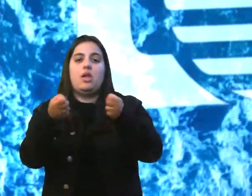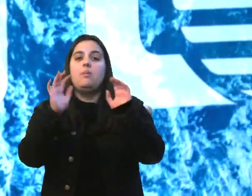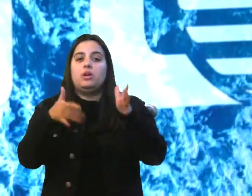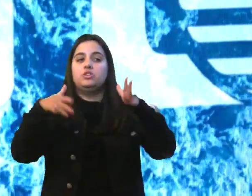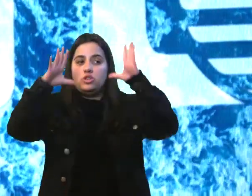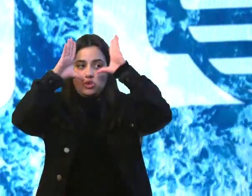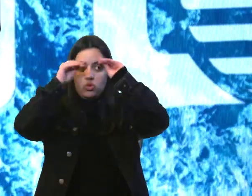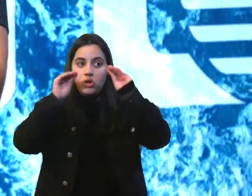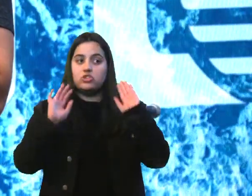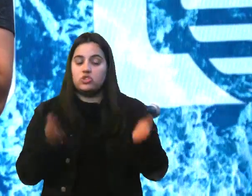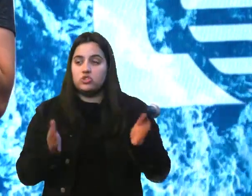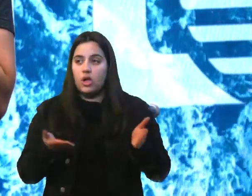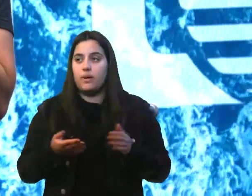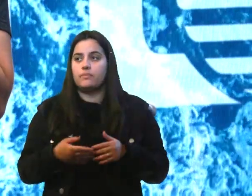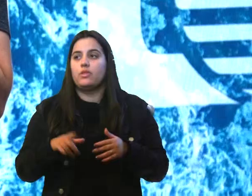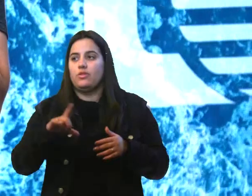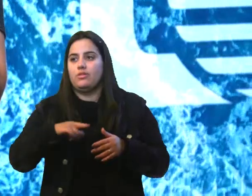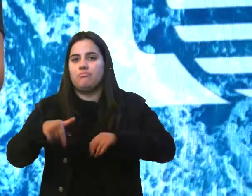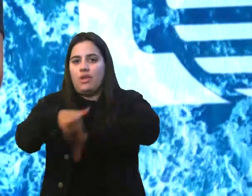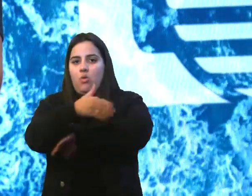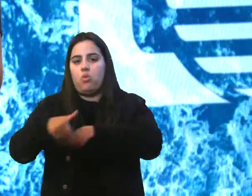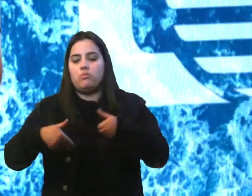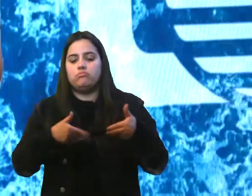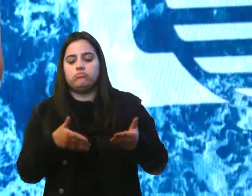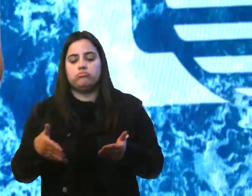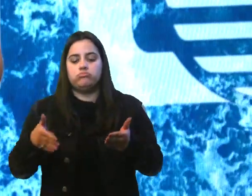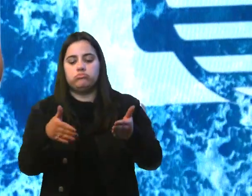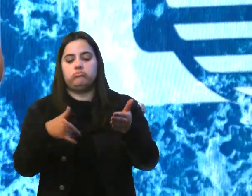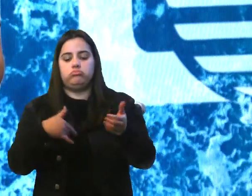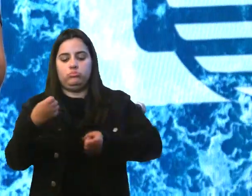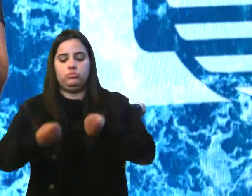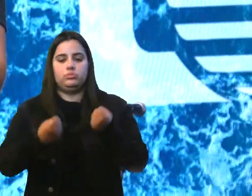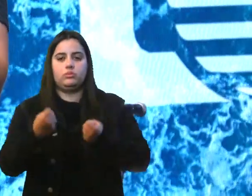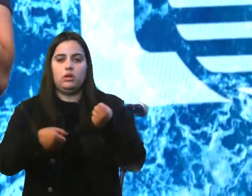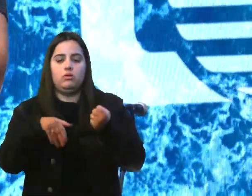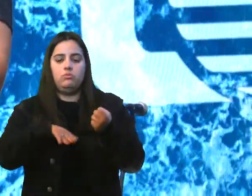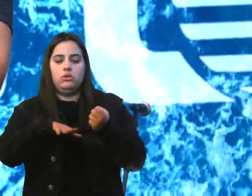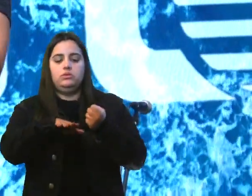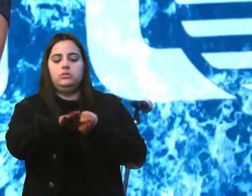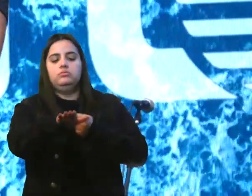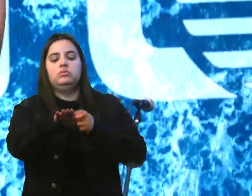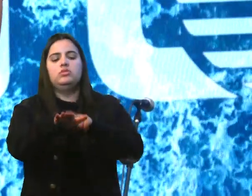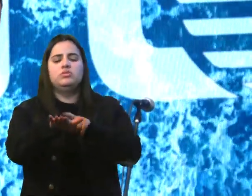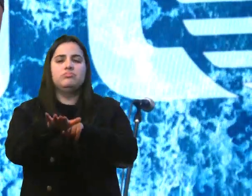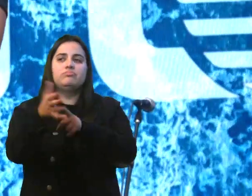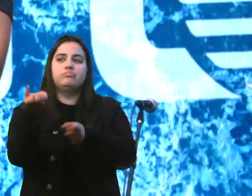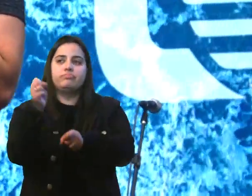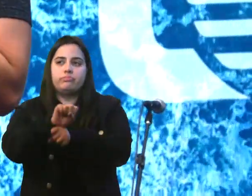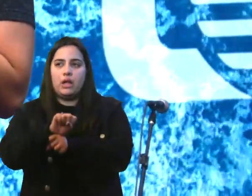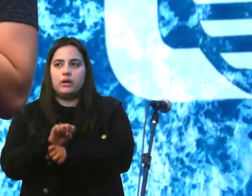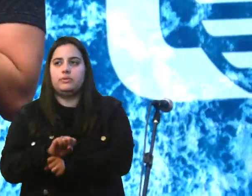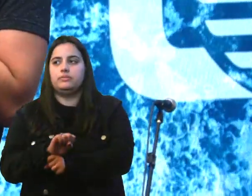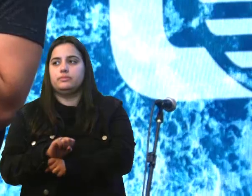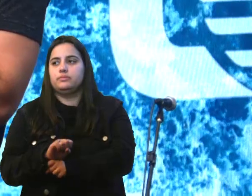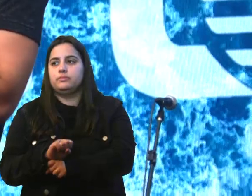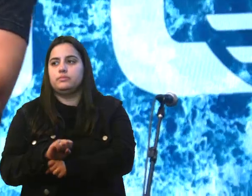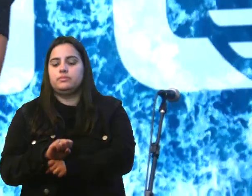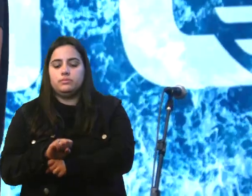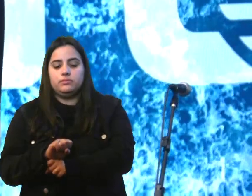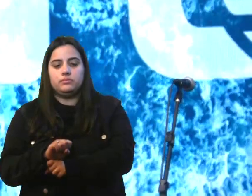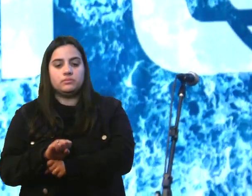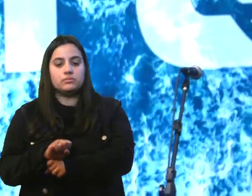noite. Você está nessa estrada seguindo. E de repente você para o carro e tal, estaciona. Quando você